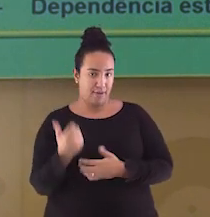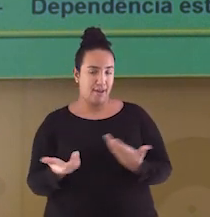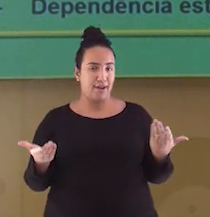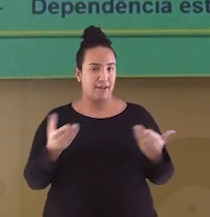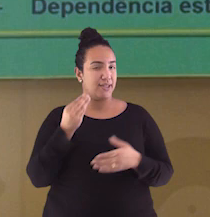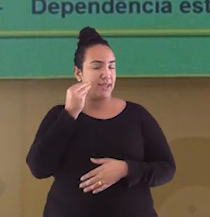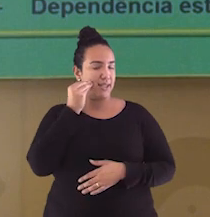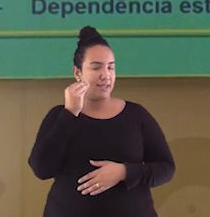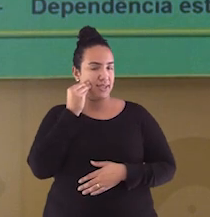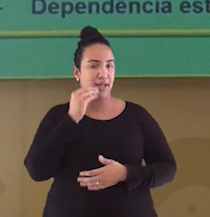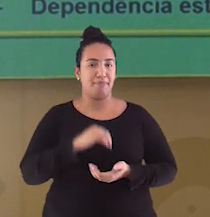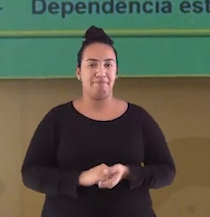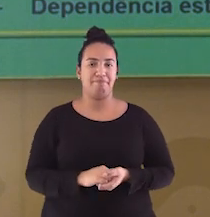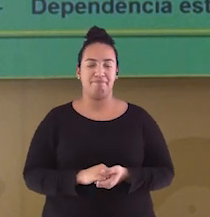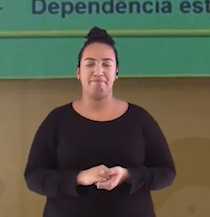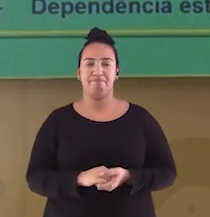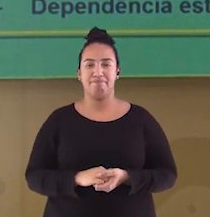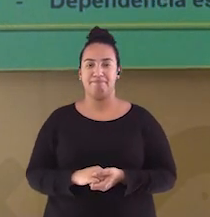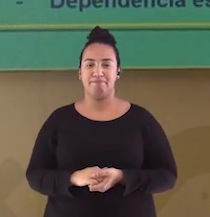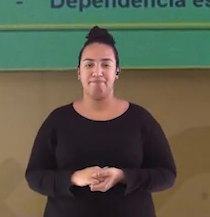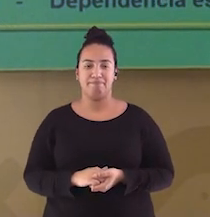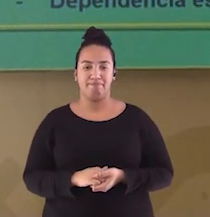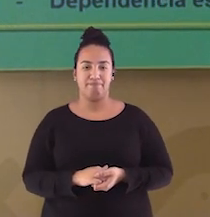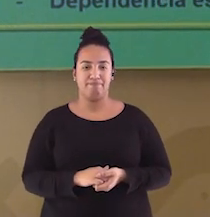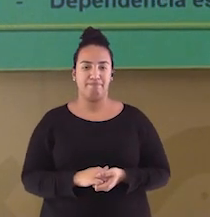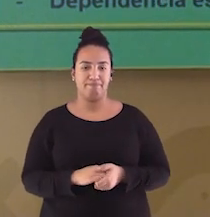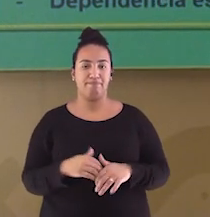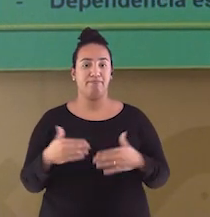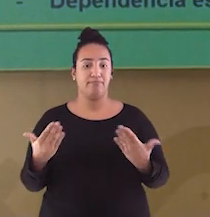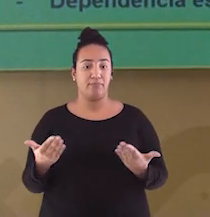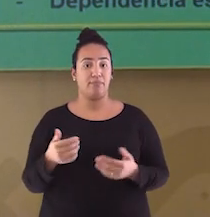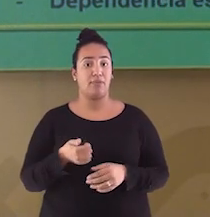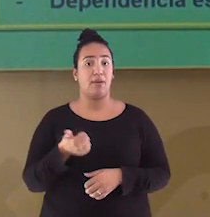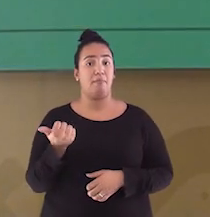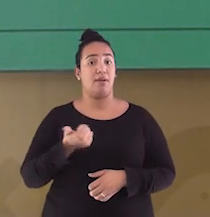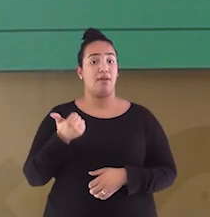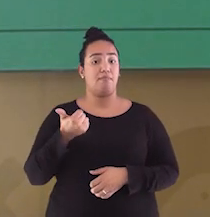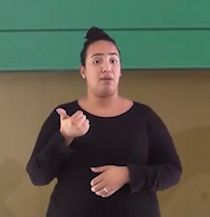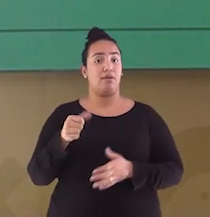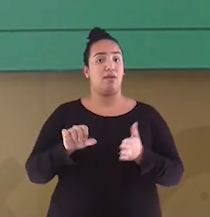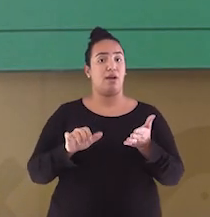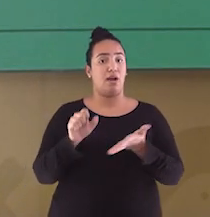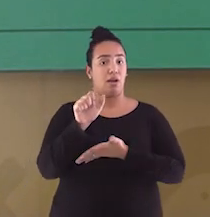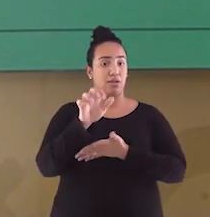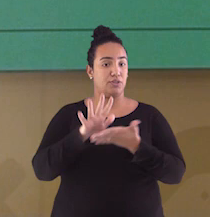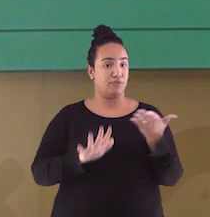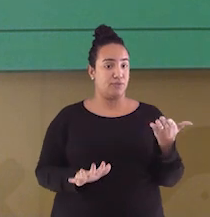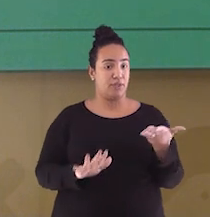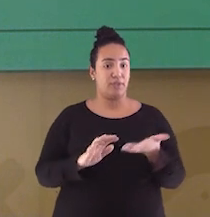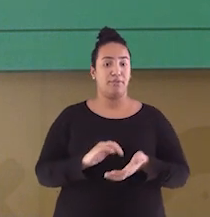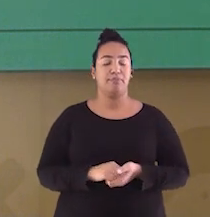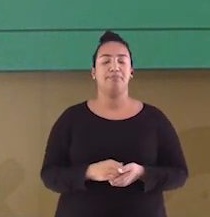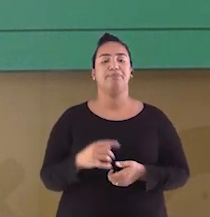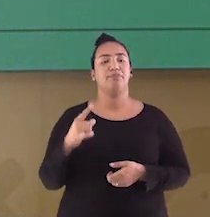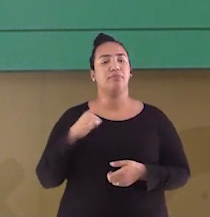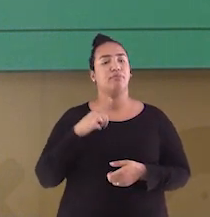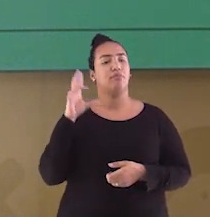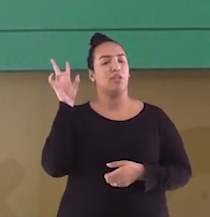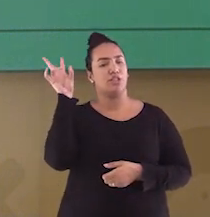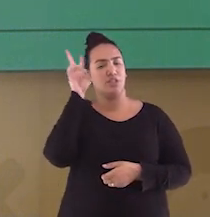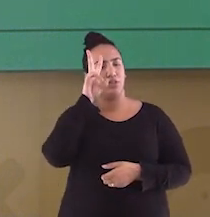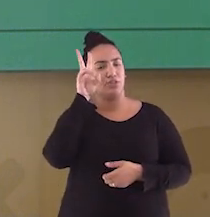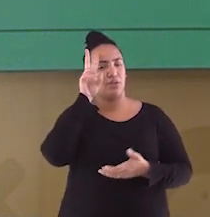o que aprendemos? Bora lá! E vamos para a primeira atividade. Temos histórias